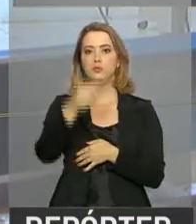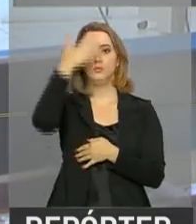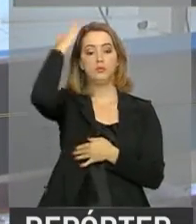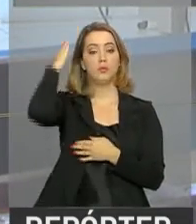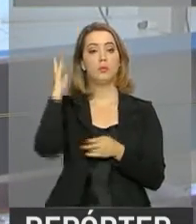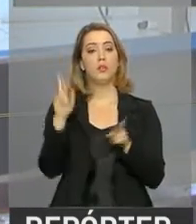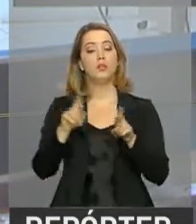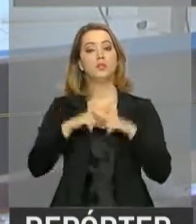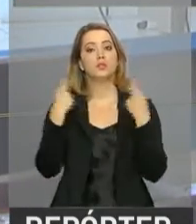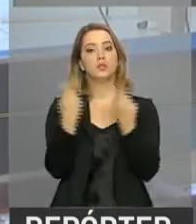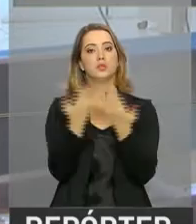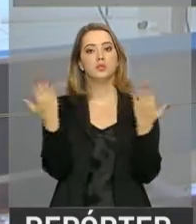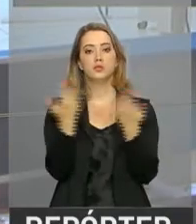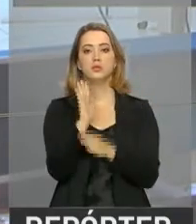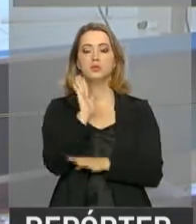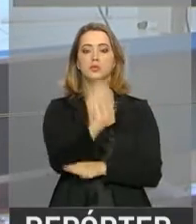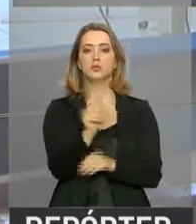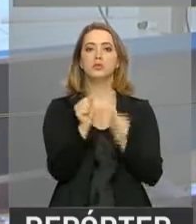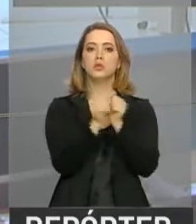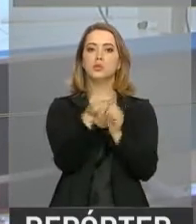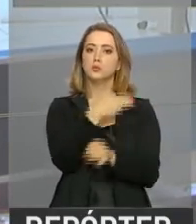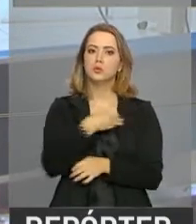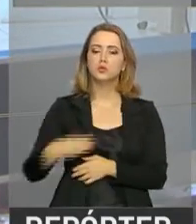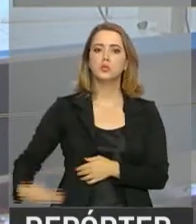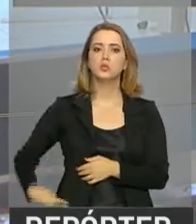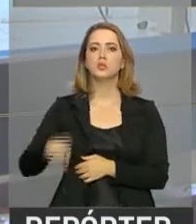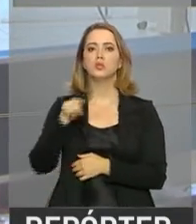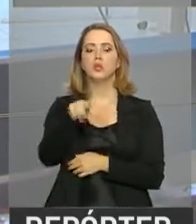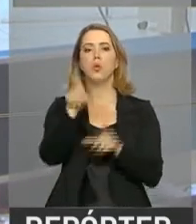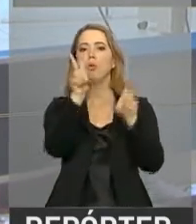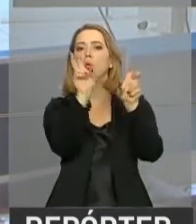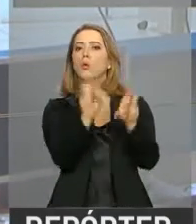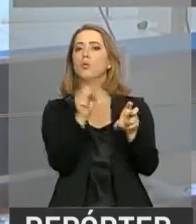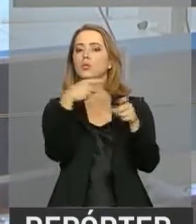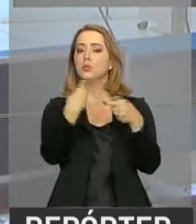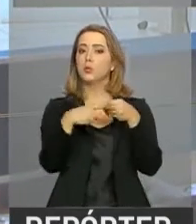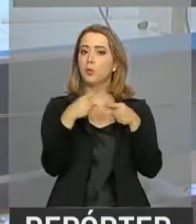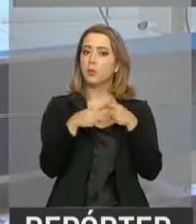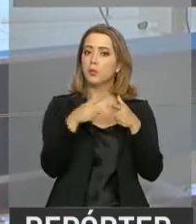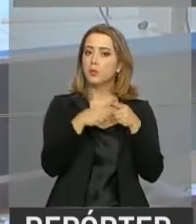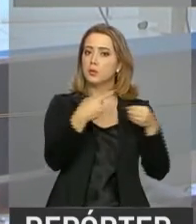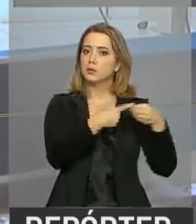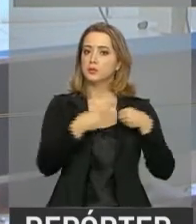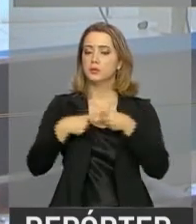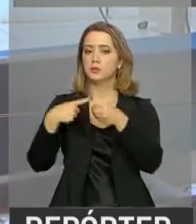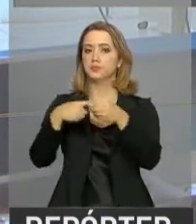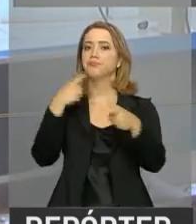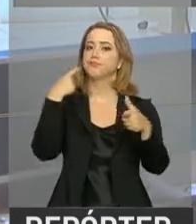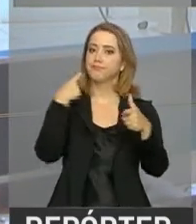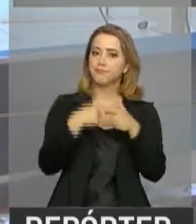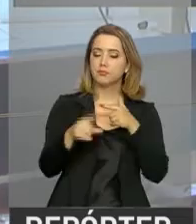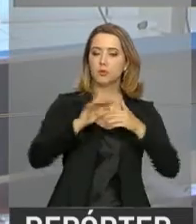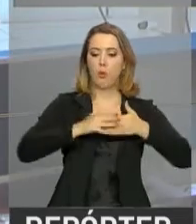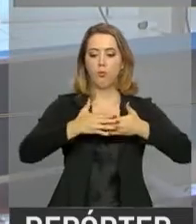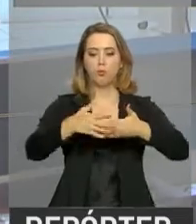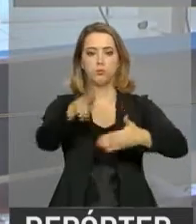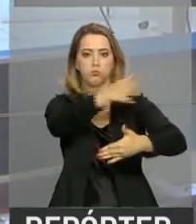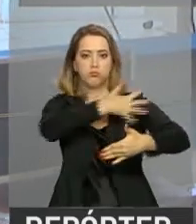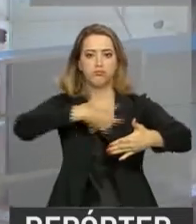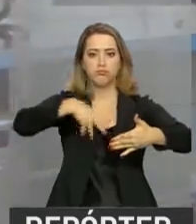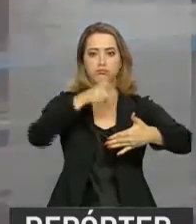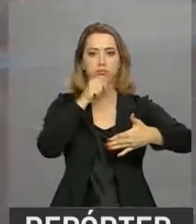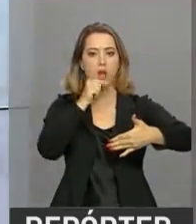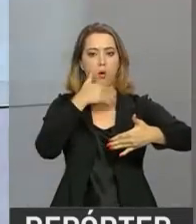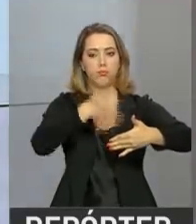se reúne agora à tarde com ministros o tema é a situação das cidades atingidas pelo rompimento da barragem de fundão em minas gerais o